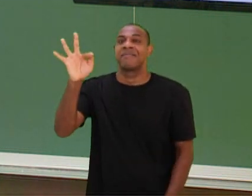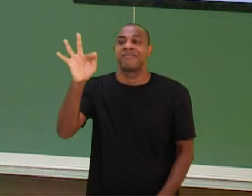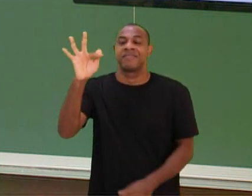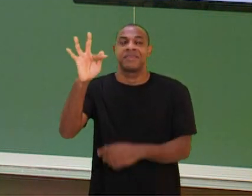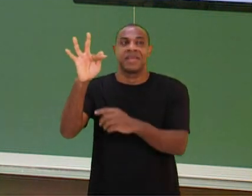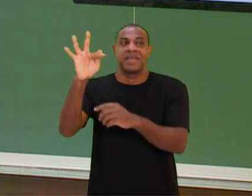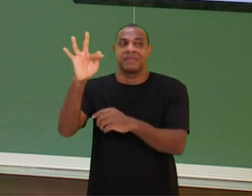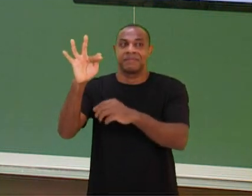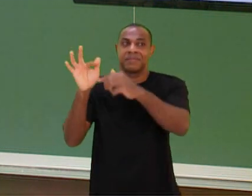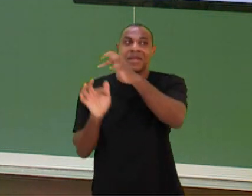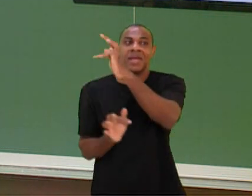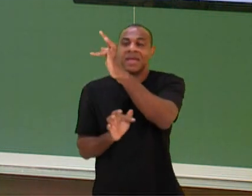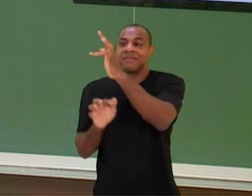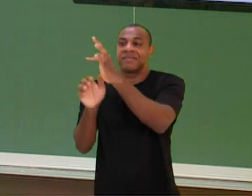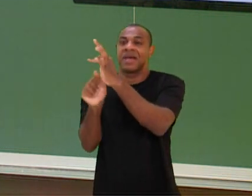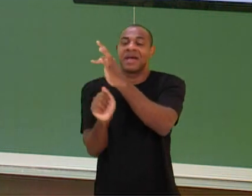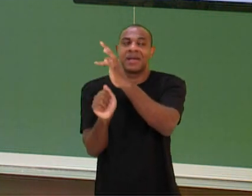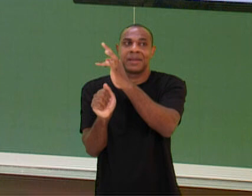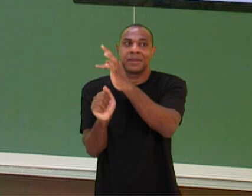eu vou deixar isso aqui quietinho.